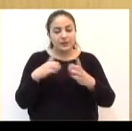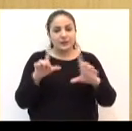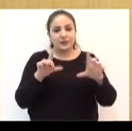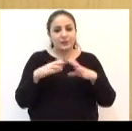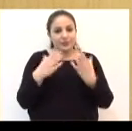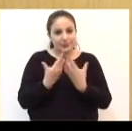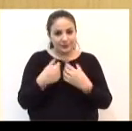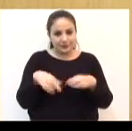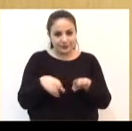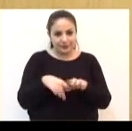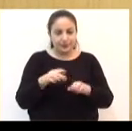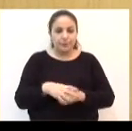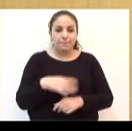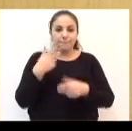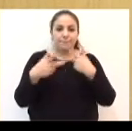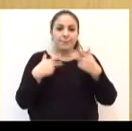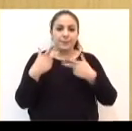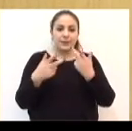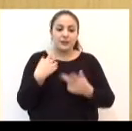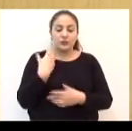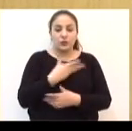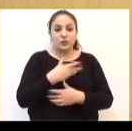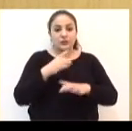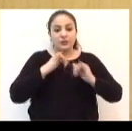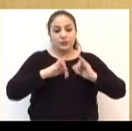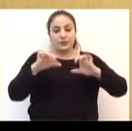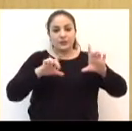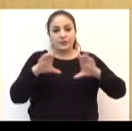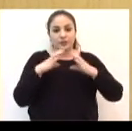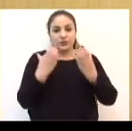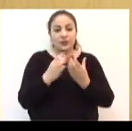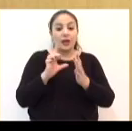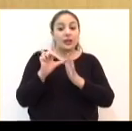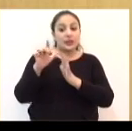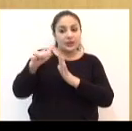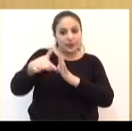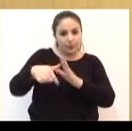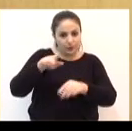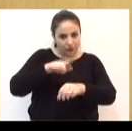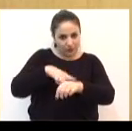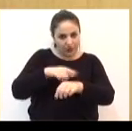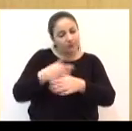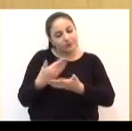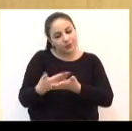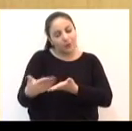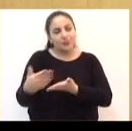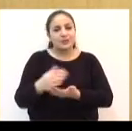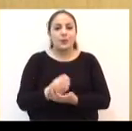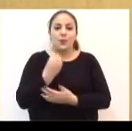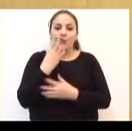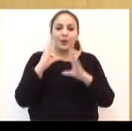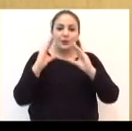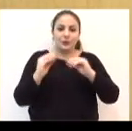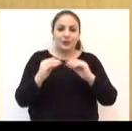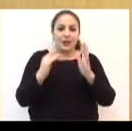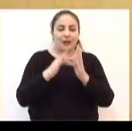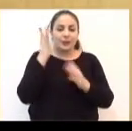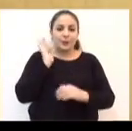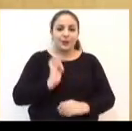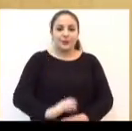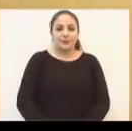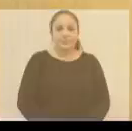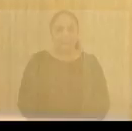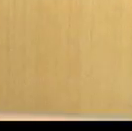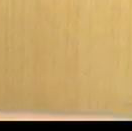Câmara. Ressaltando que o nosso telejornal irá ao ar após esse horário. Uma ótima noite e até amanhã.